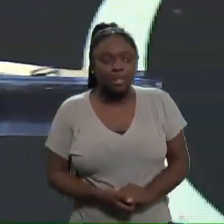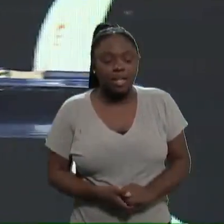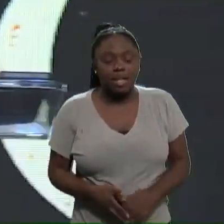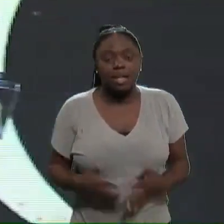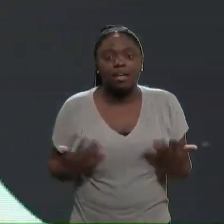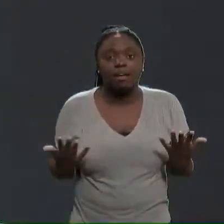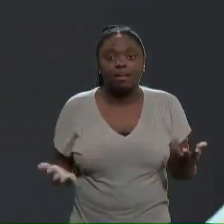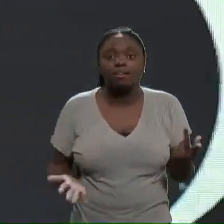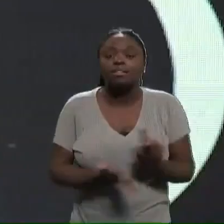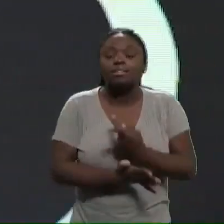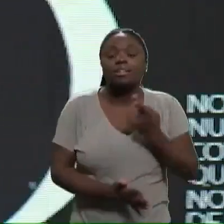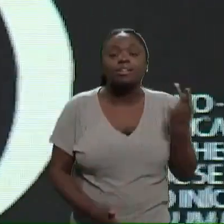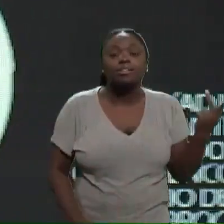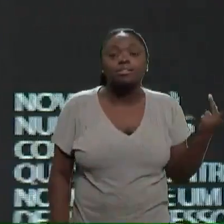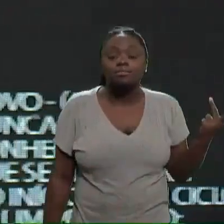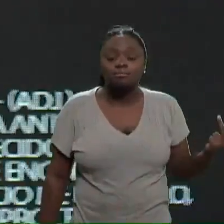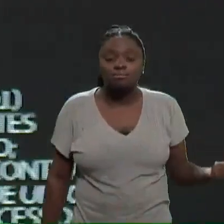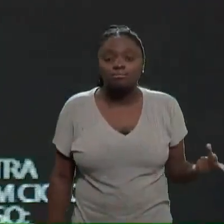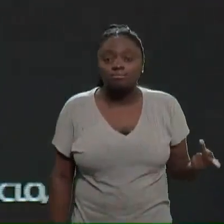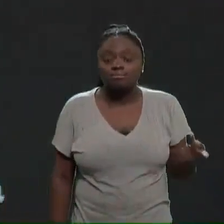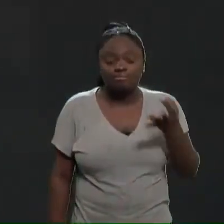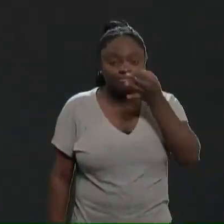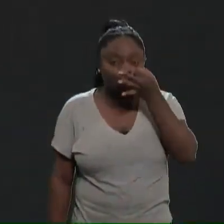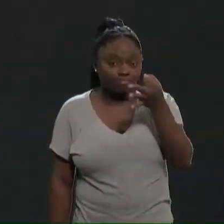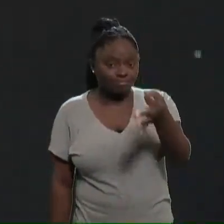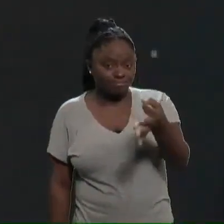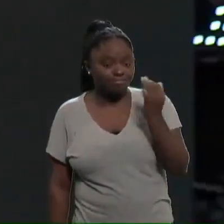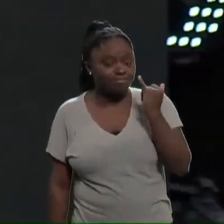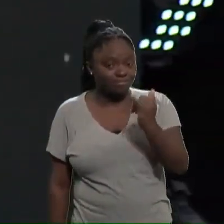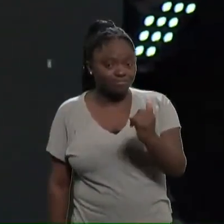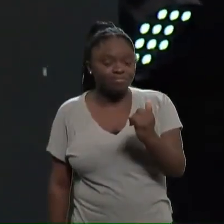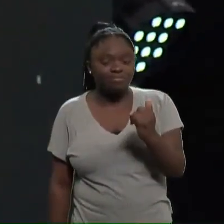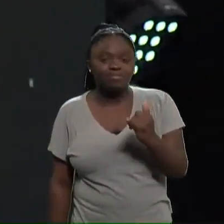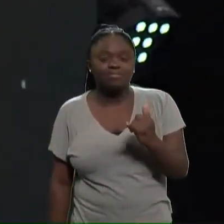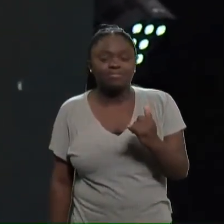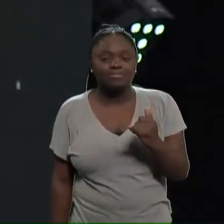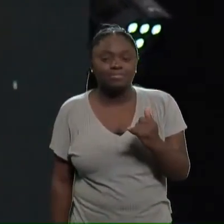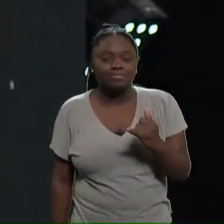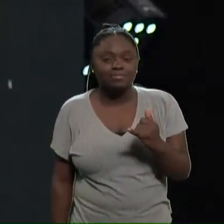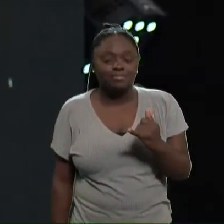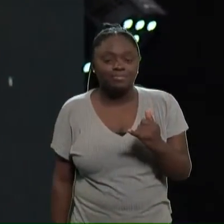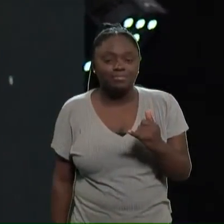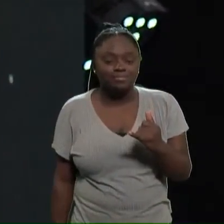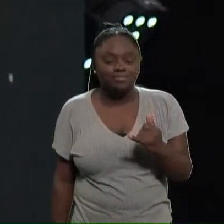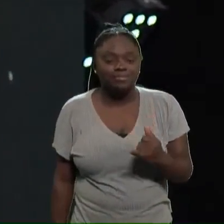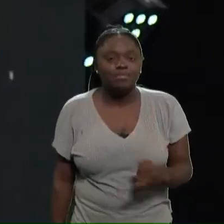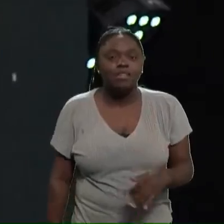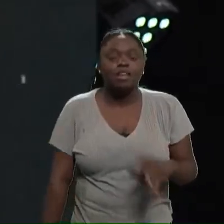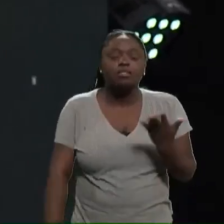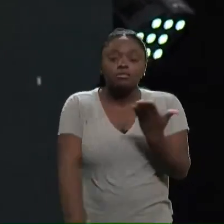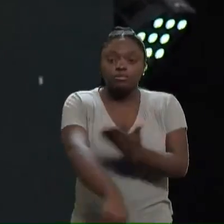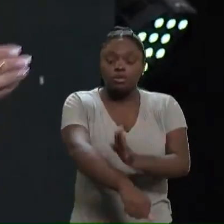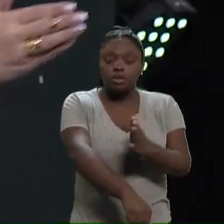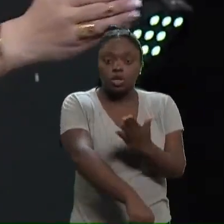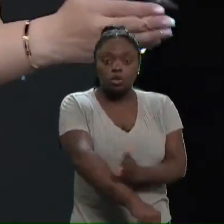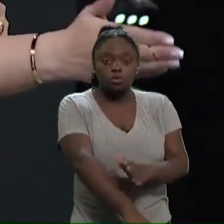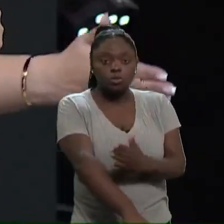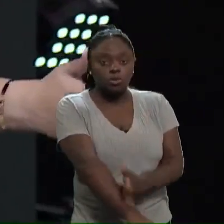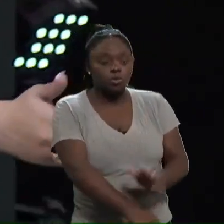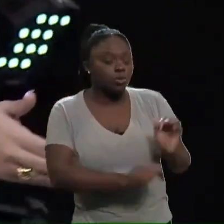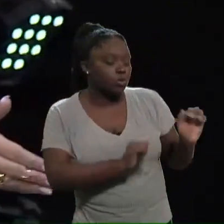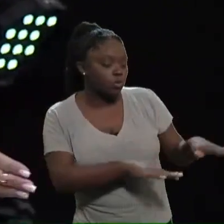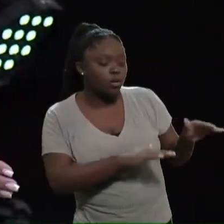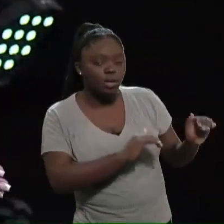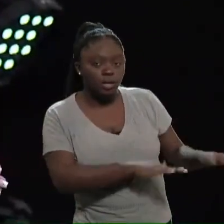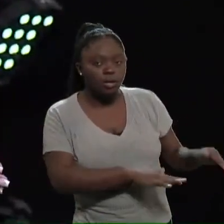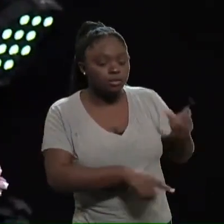Aí, meu irmão, o que acontece? Presta atenção no que eu vou te falar. O treinamento que o exército de